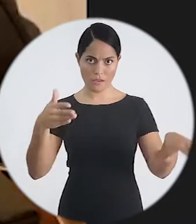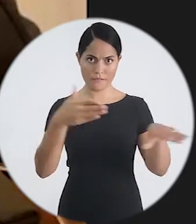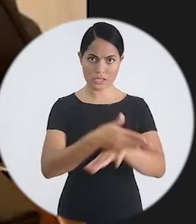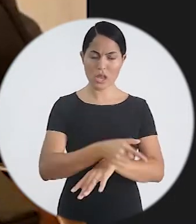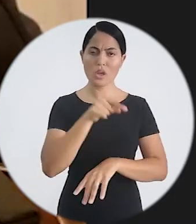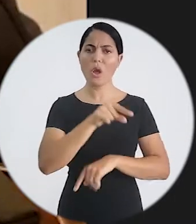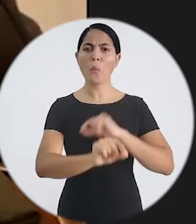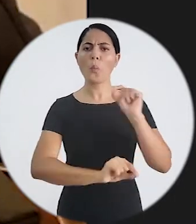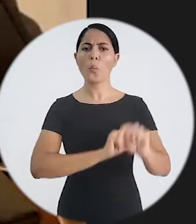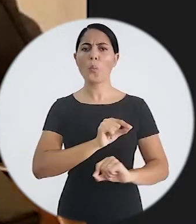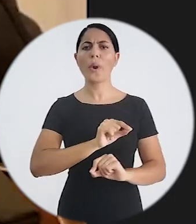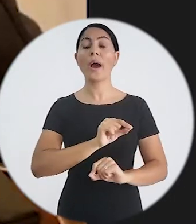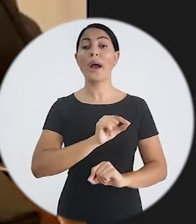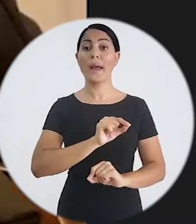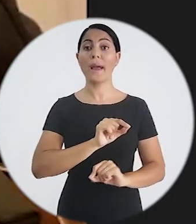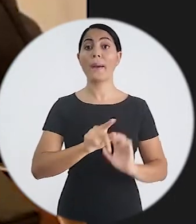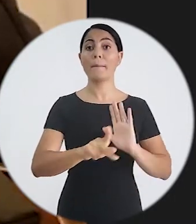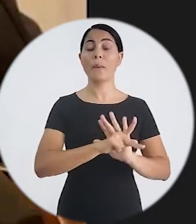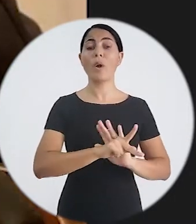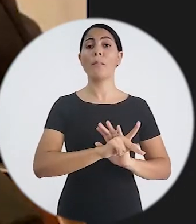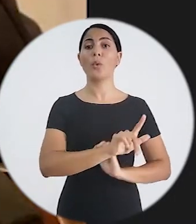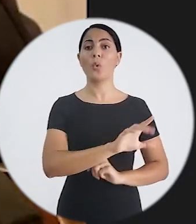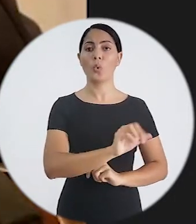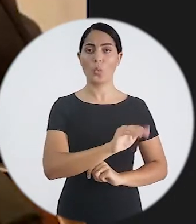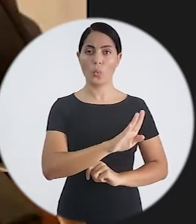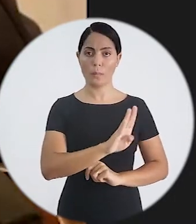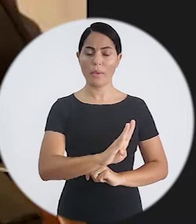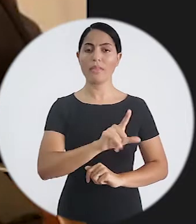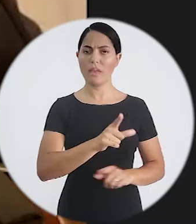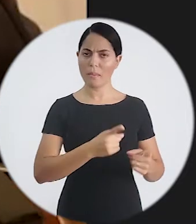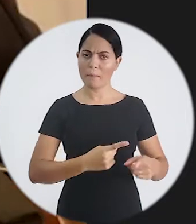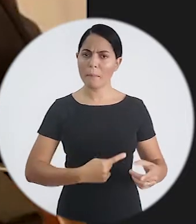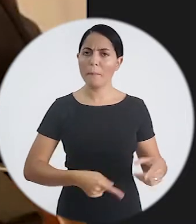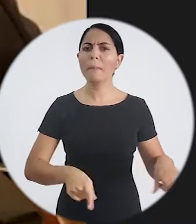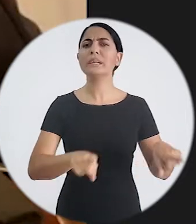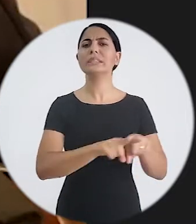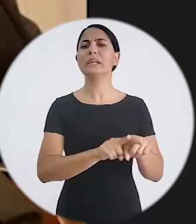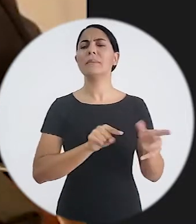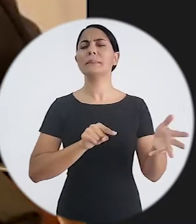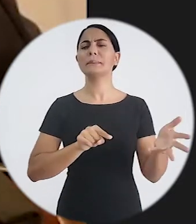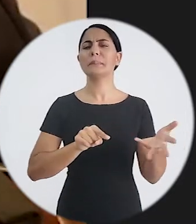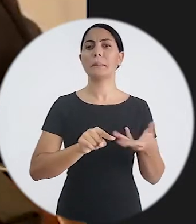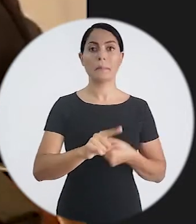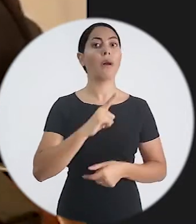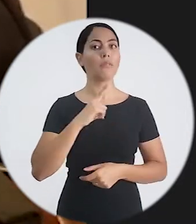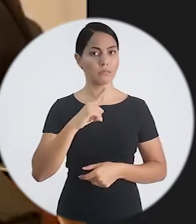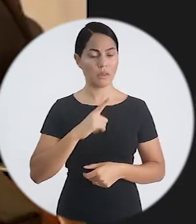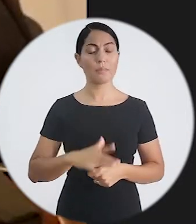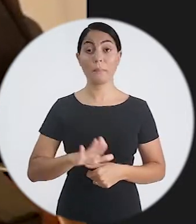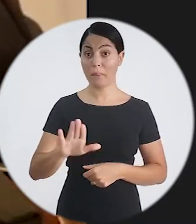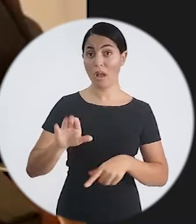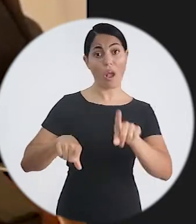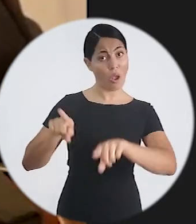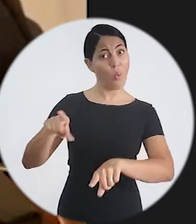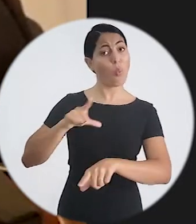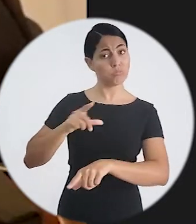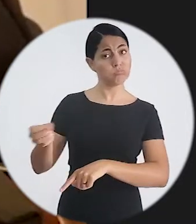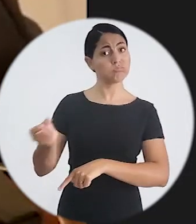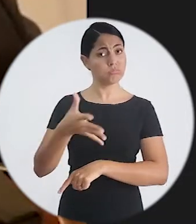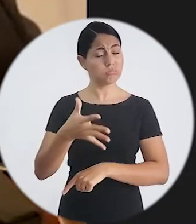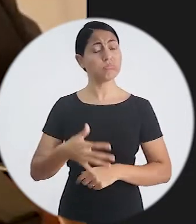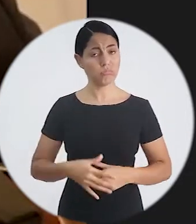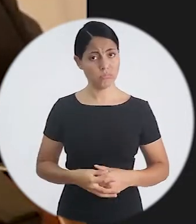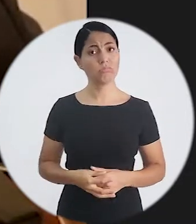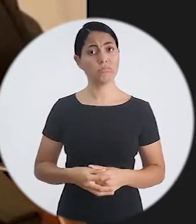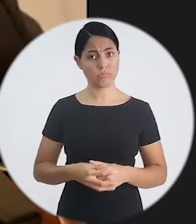oab.org.br. E ali dentro do Clube de Serviços a gente encontra diversas parcerias, inclusive essas citadas. Mas posso citar algumas